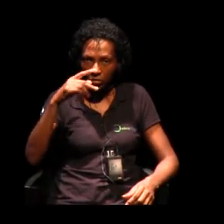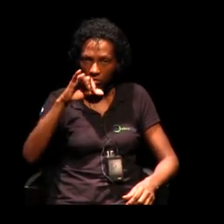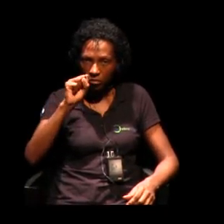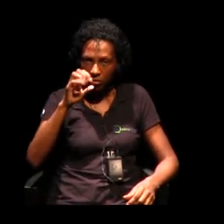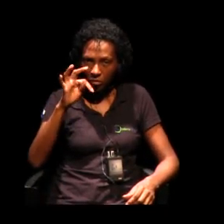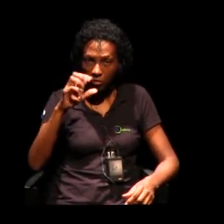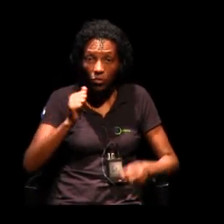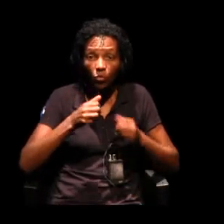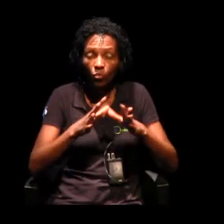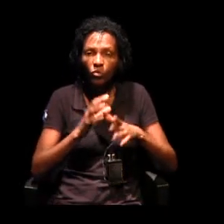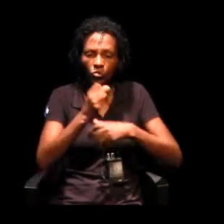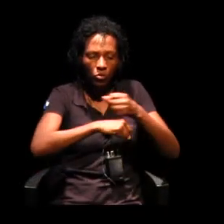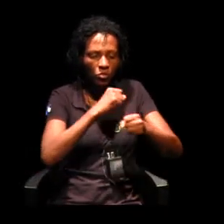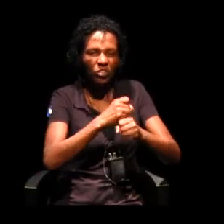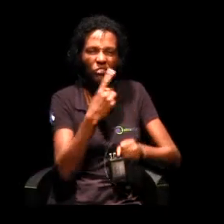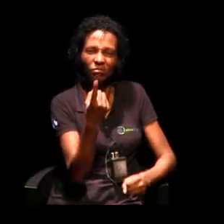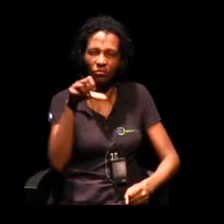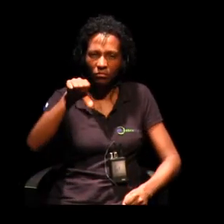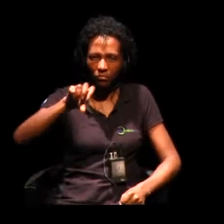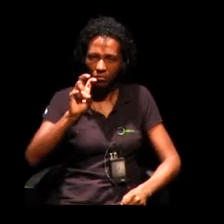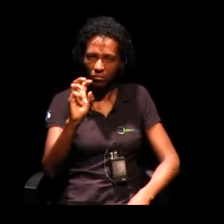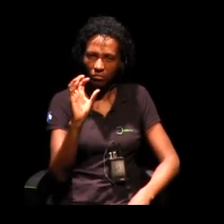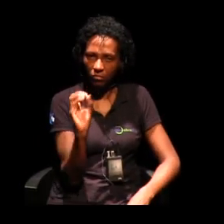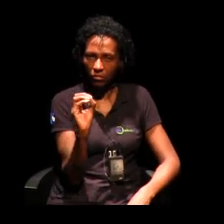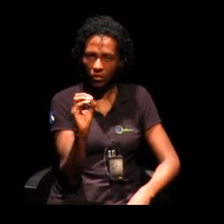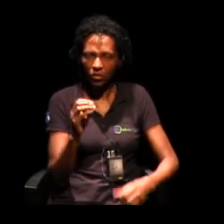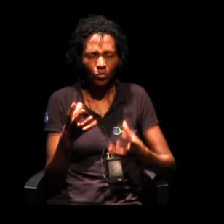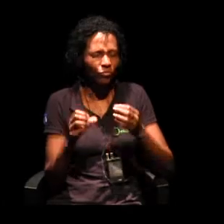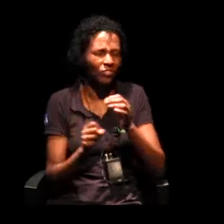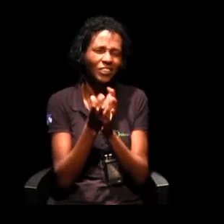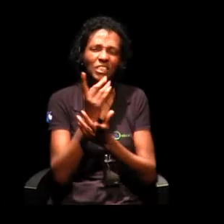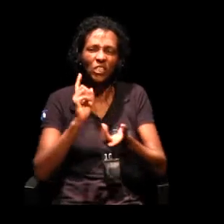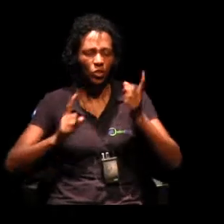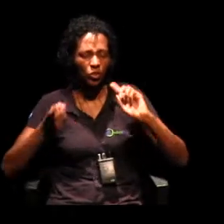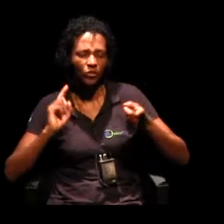foi criada em 1950, que muitas vezes